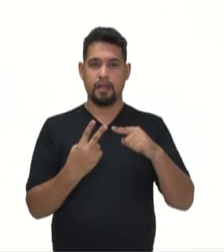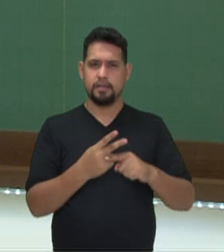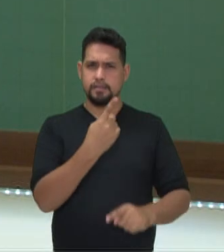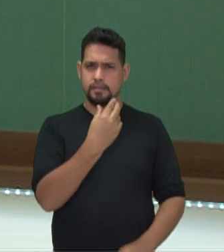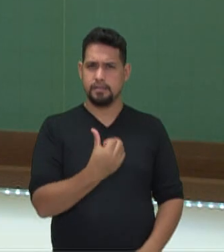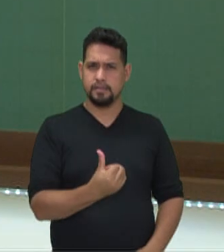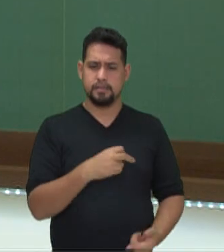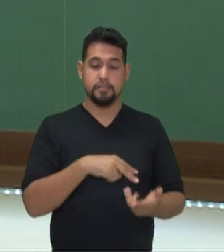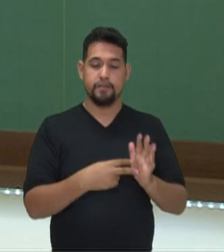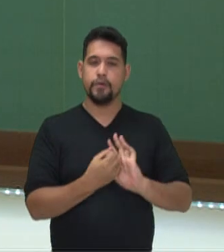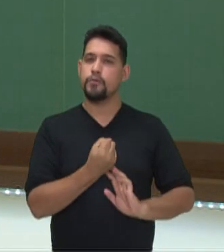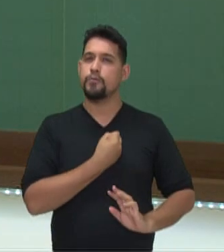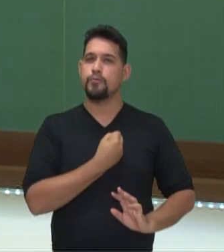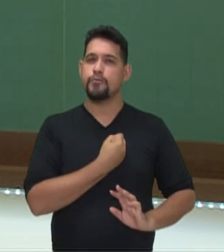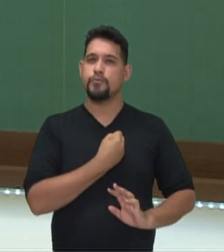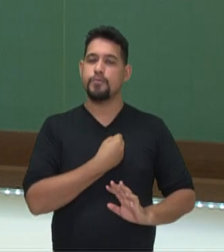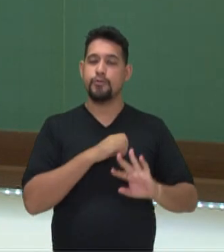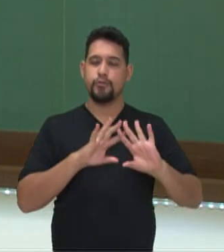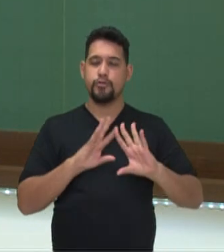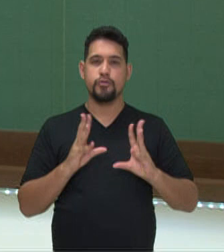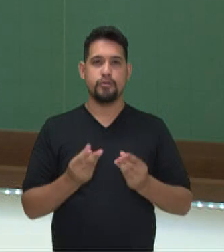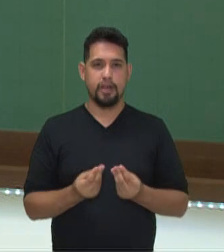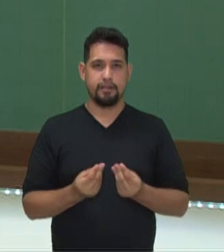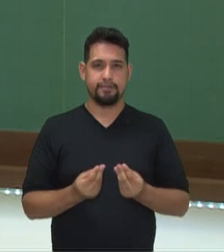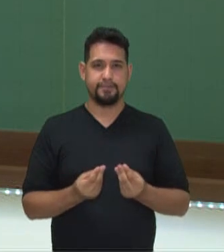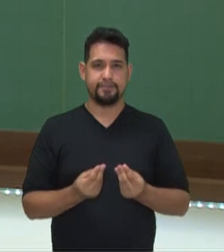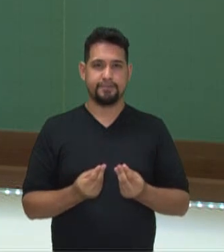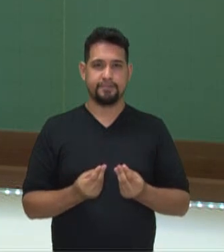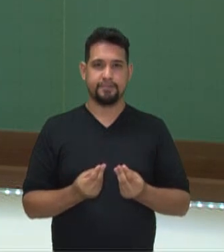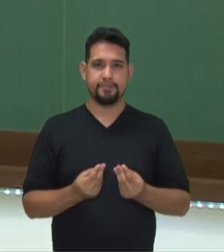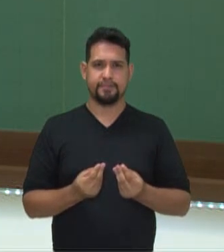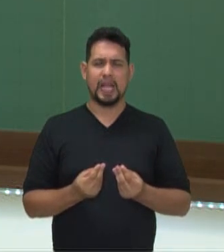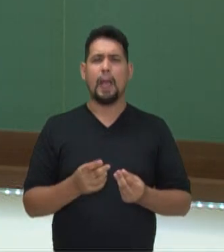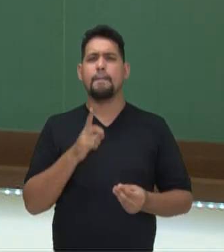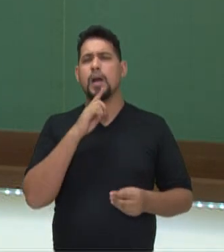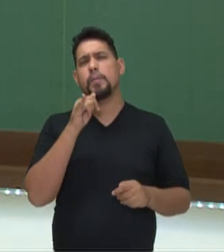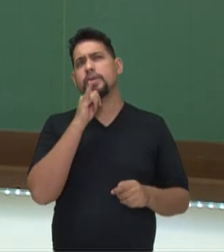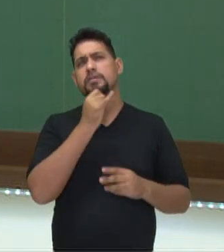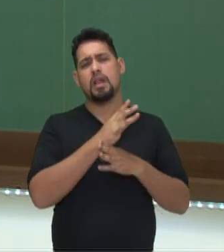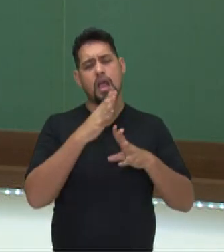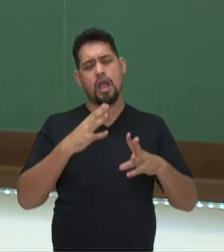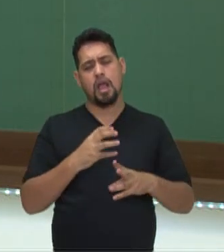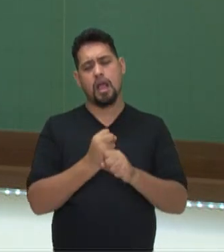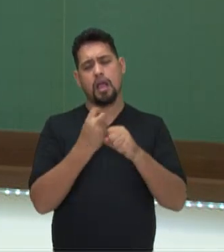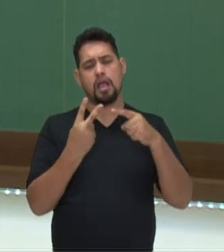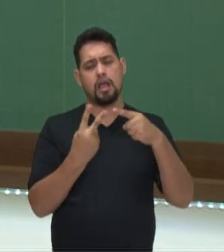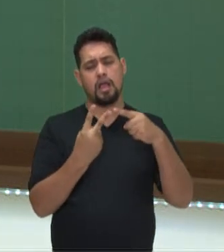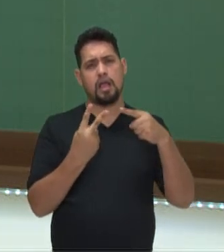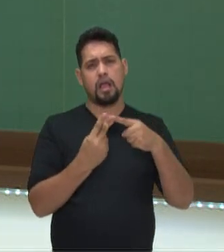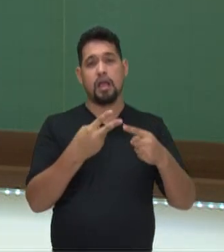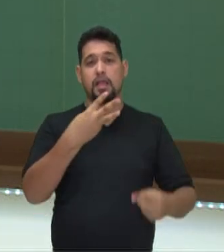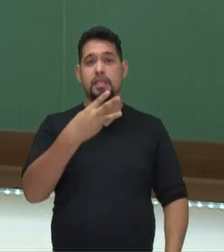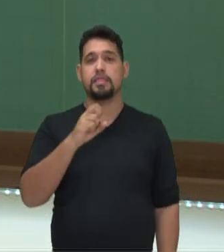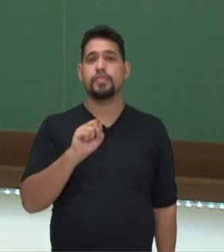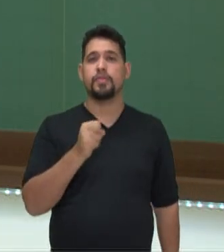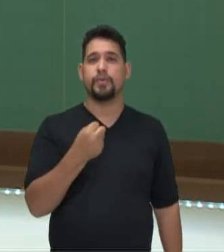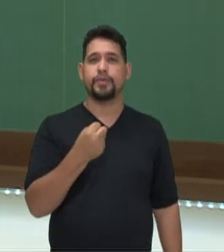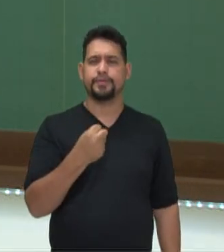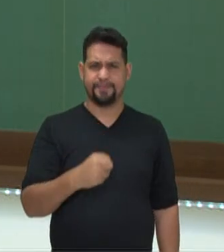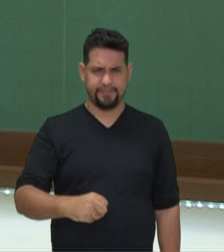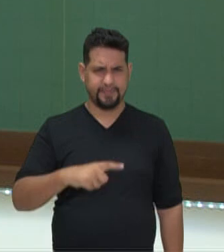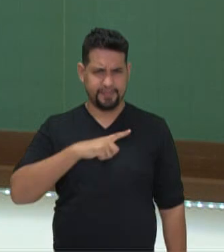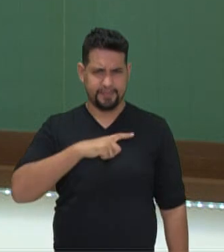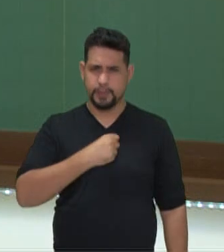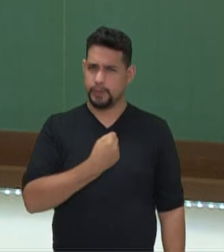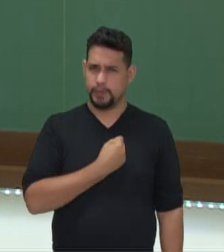16 é um número inteiro, ok? E se eu for calcular a raiz quadrada de 38? Existe